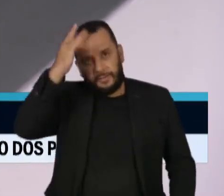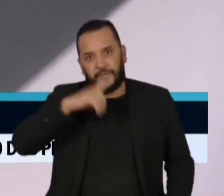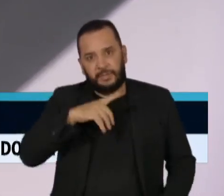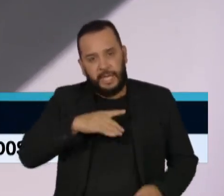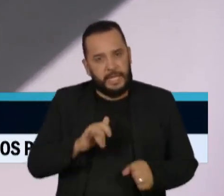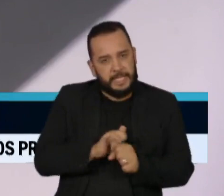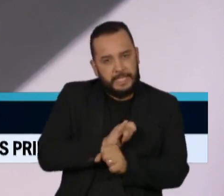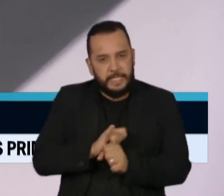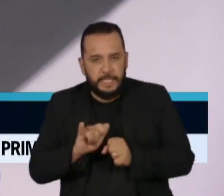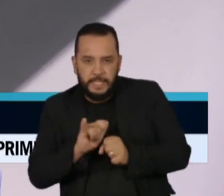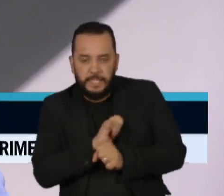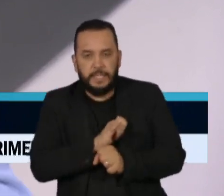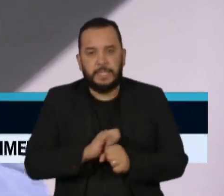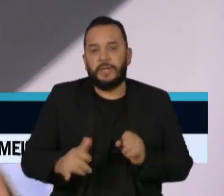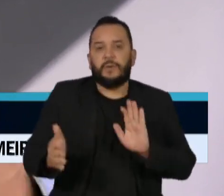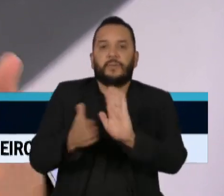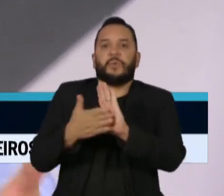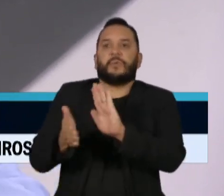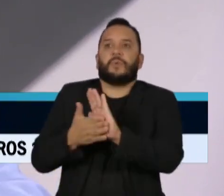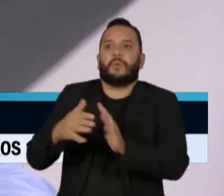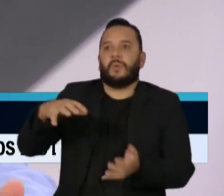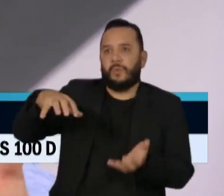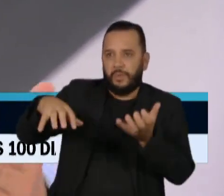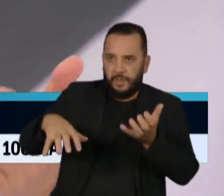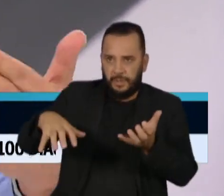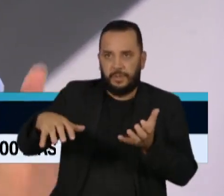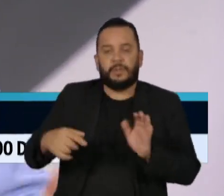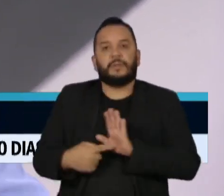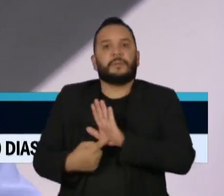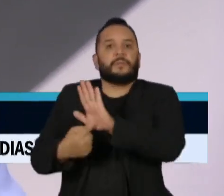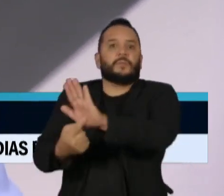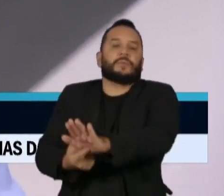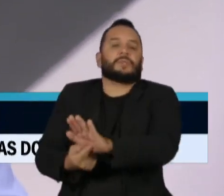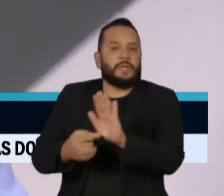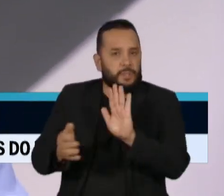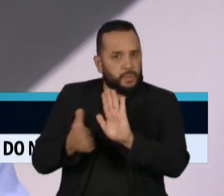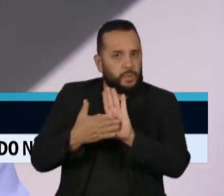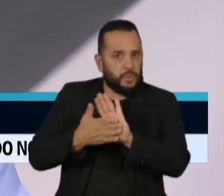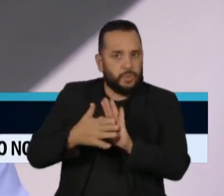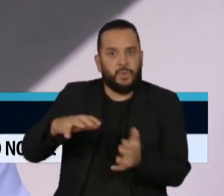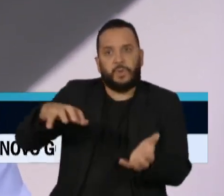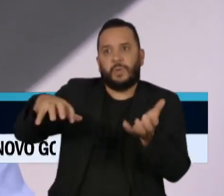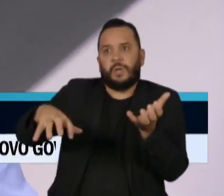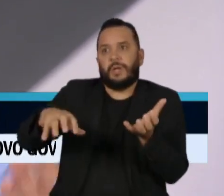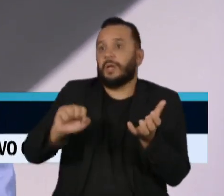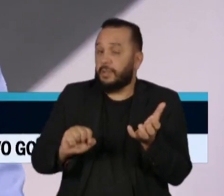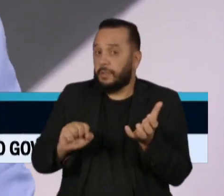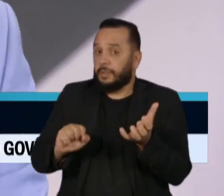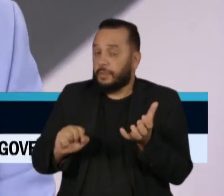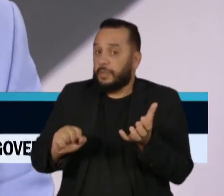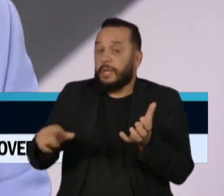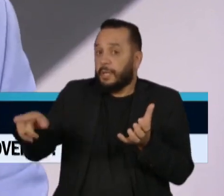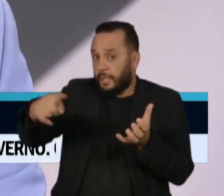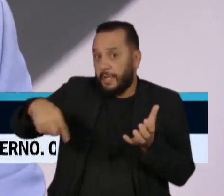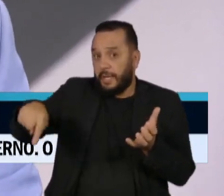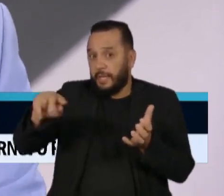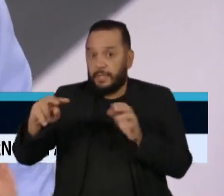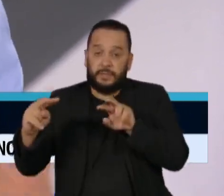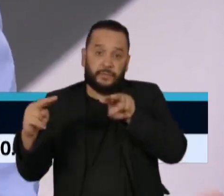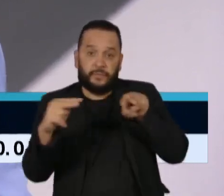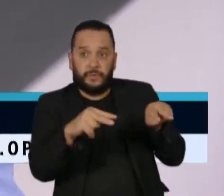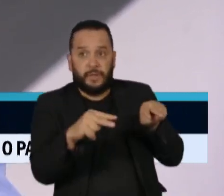propondo ao congresso dando ao congresso com agilidade uma chance de olhar para isso